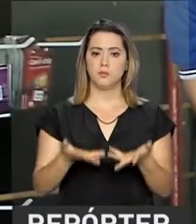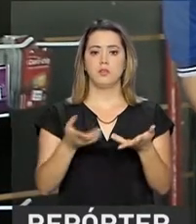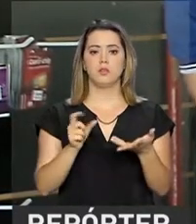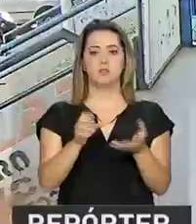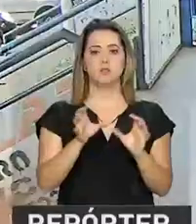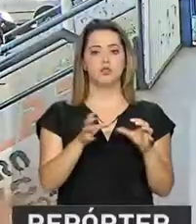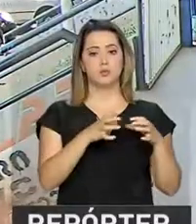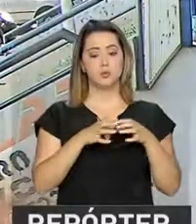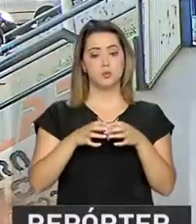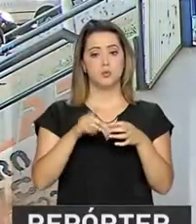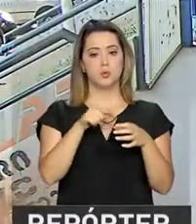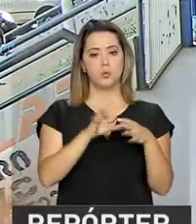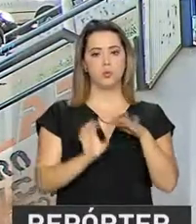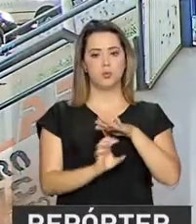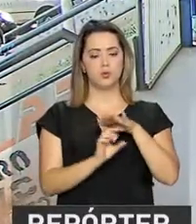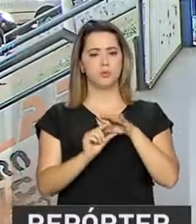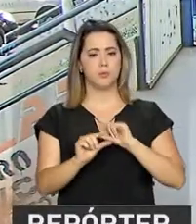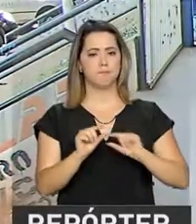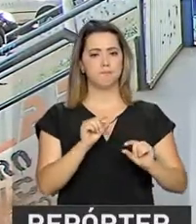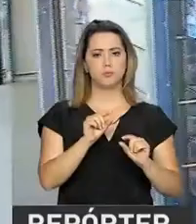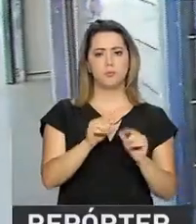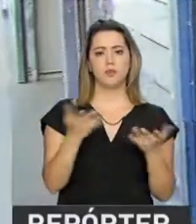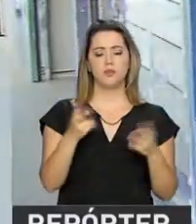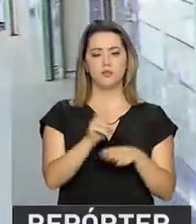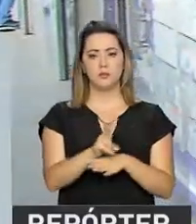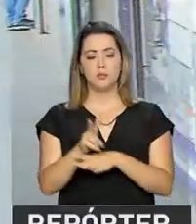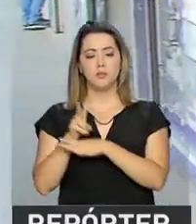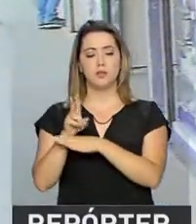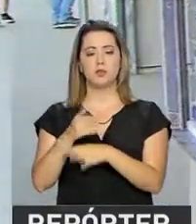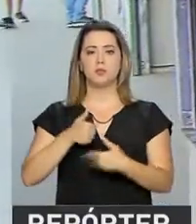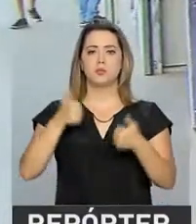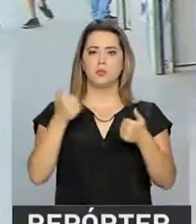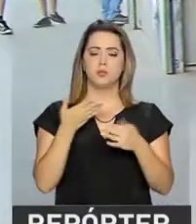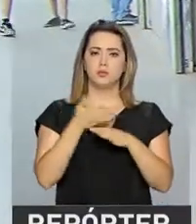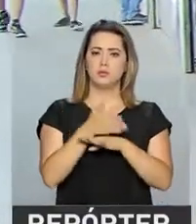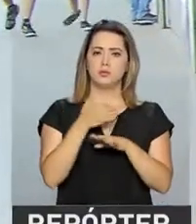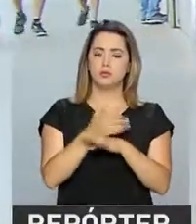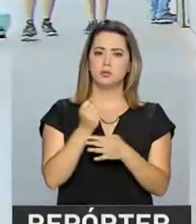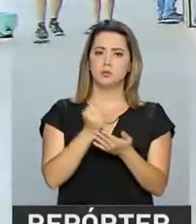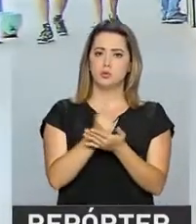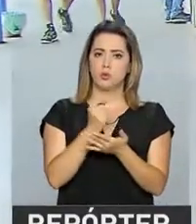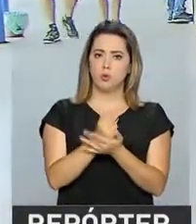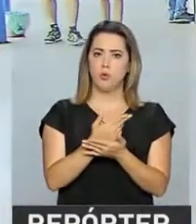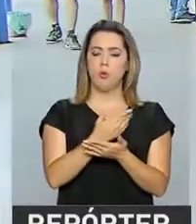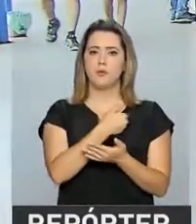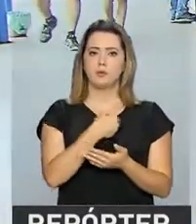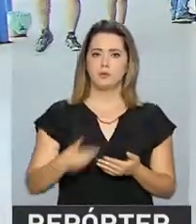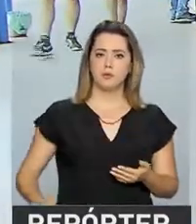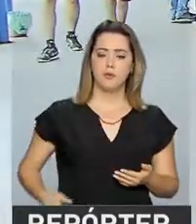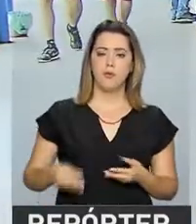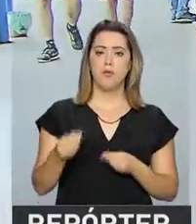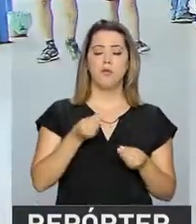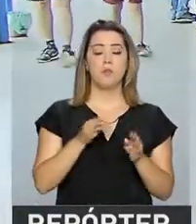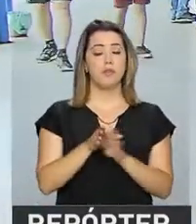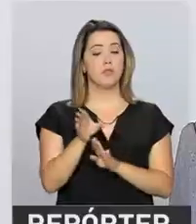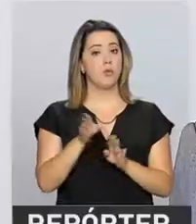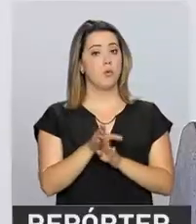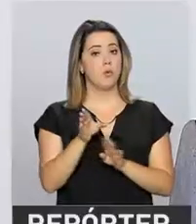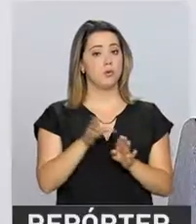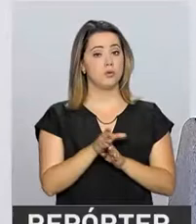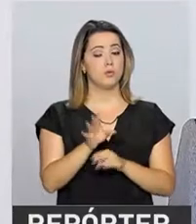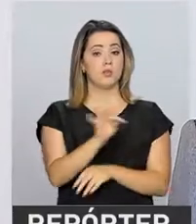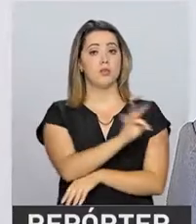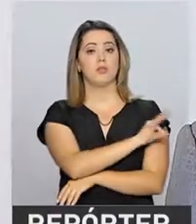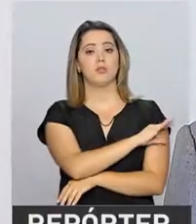categoria com créditos facilitados acesso ao mercado de compras públicas e orientação técnica ao